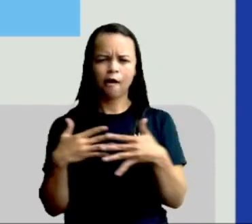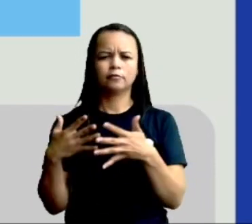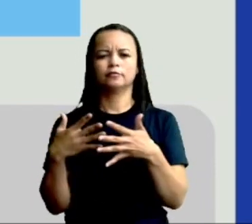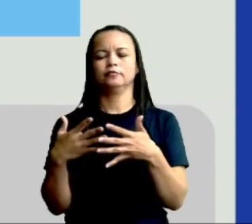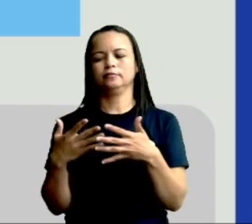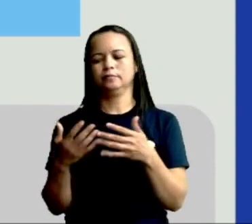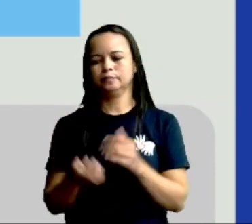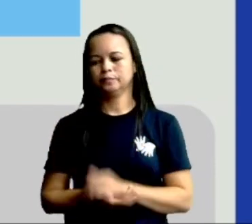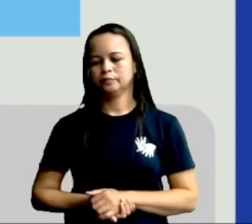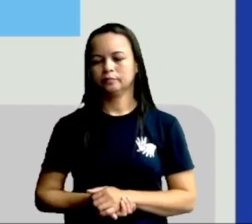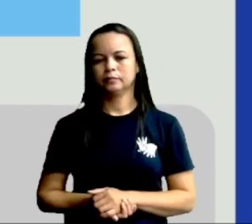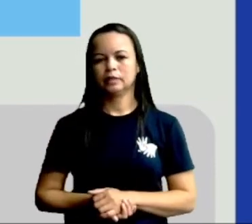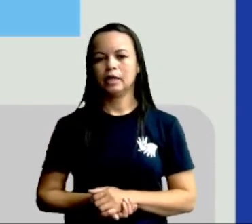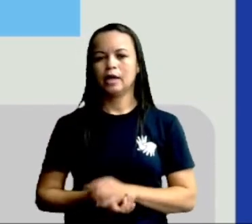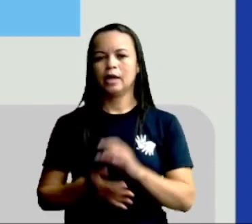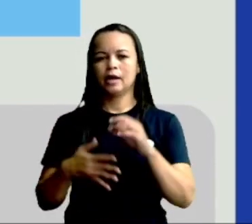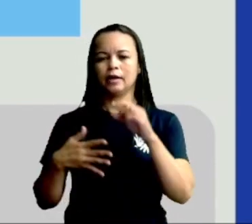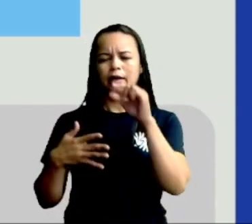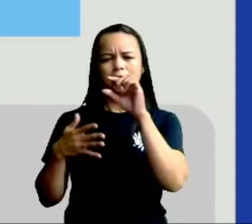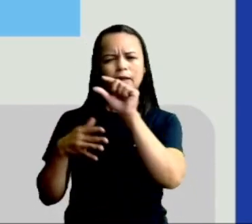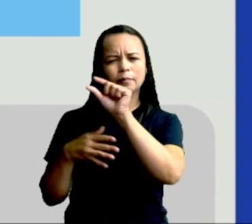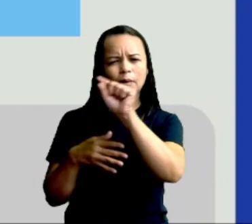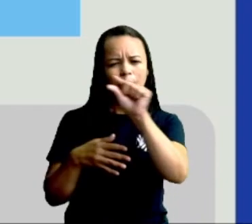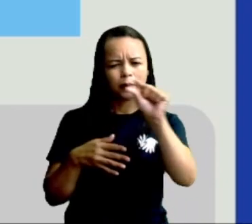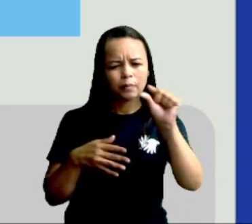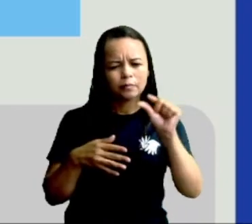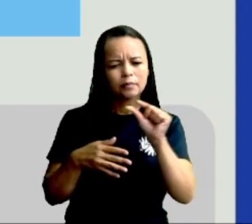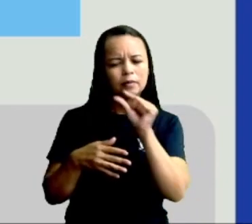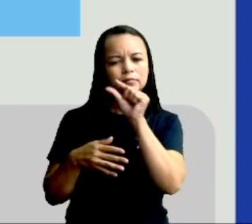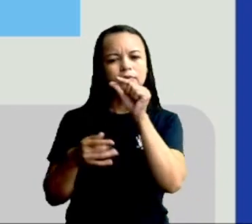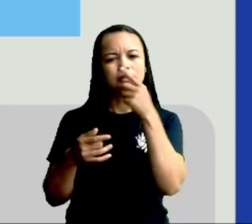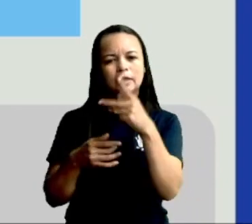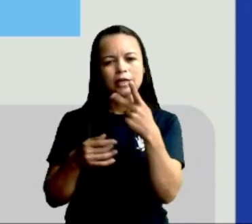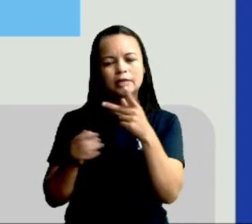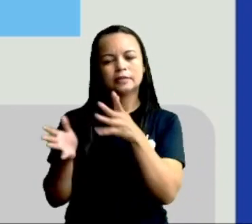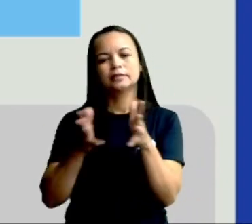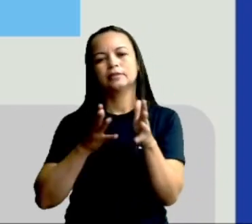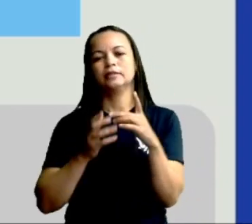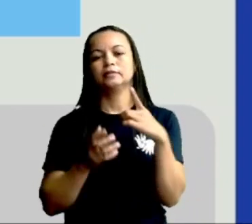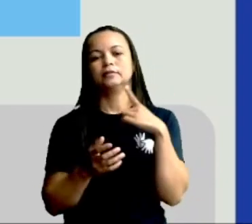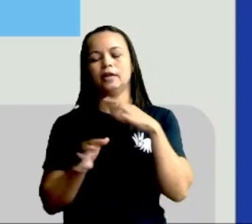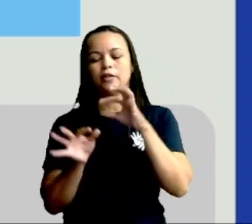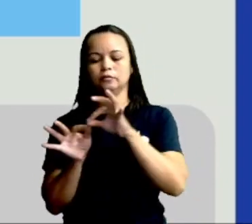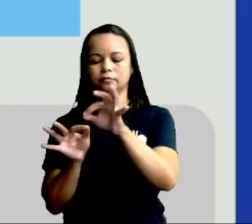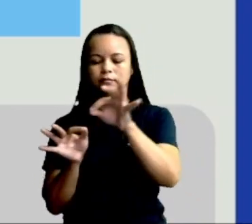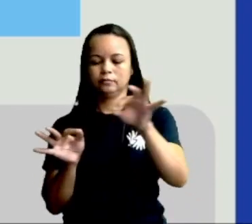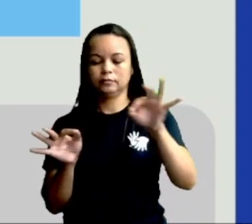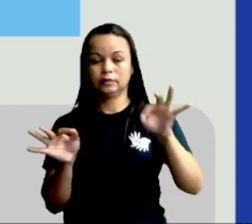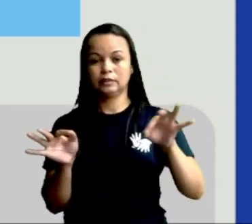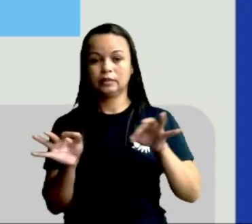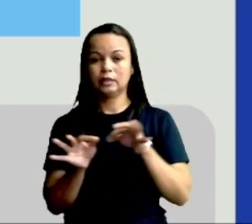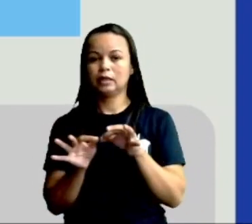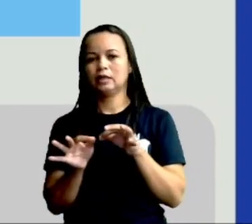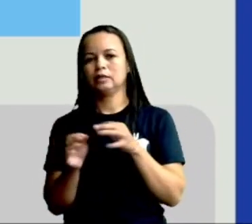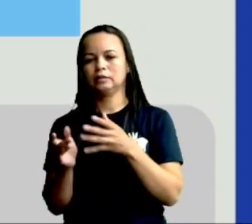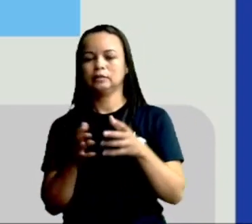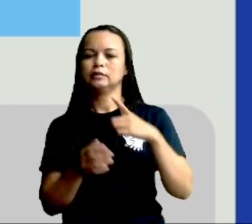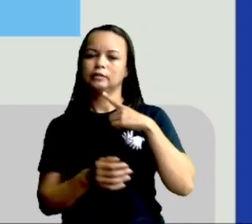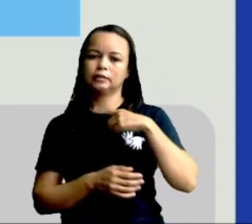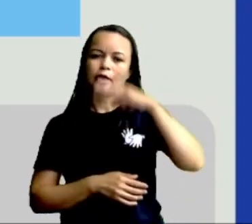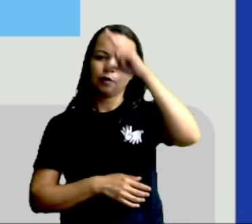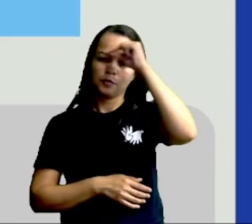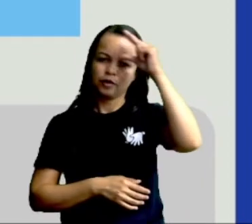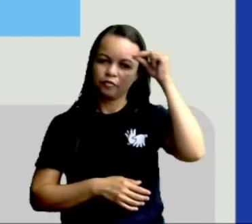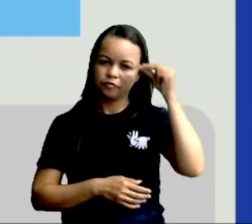tá bom E aí cada pedacinho tem o seu território tem suar sua delimitação tem seu